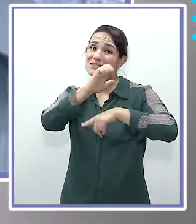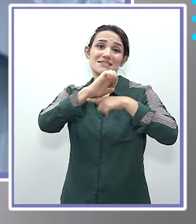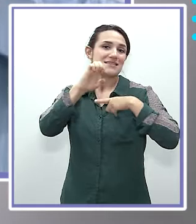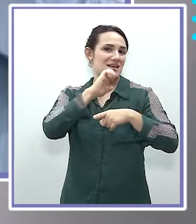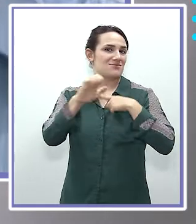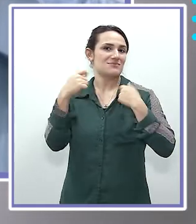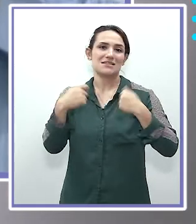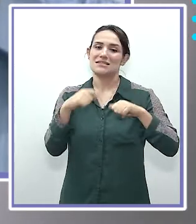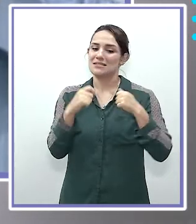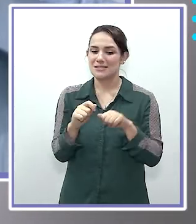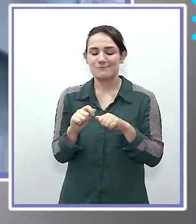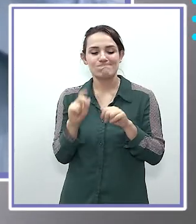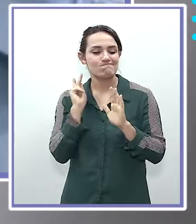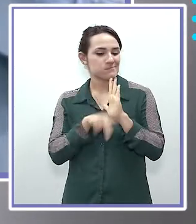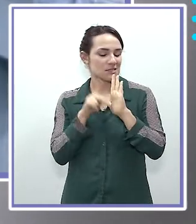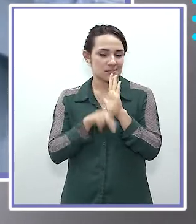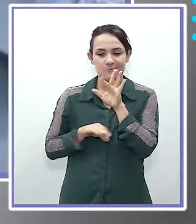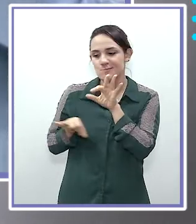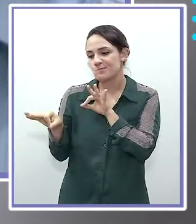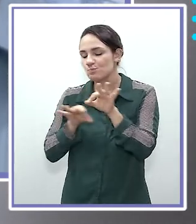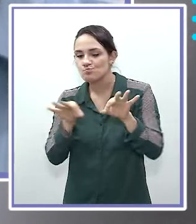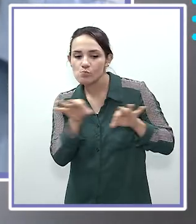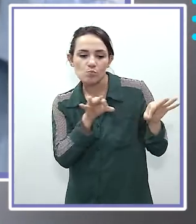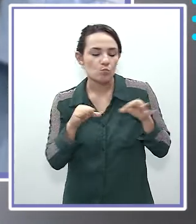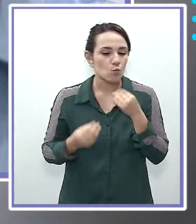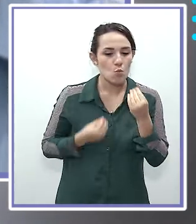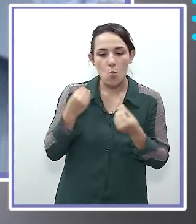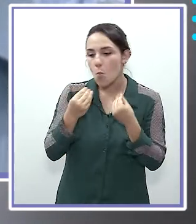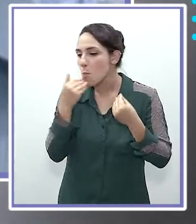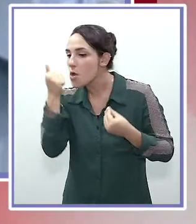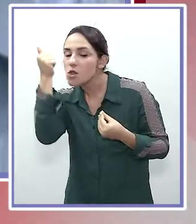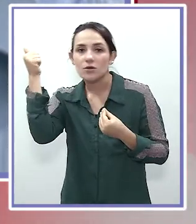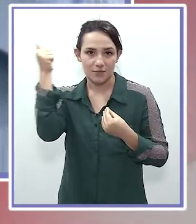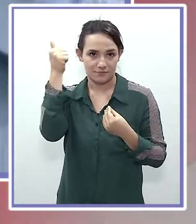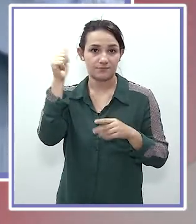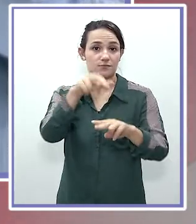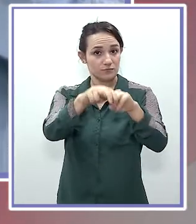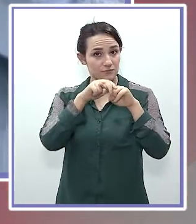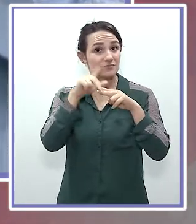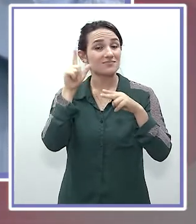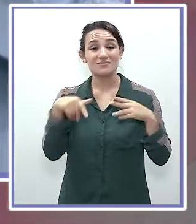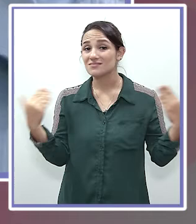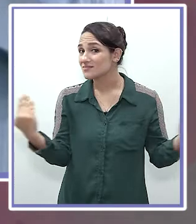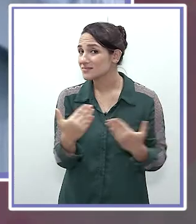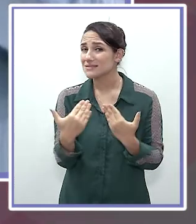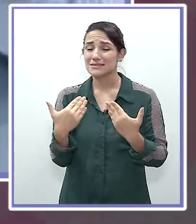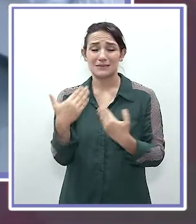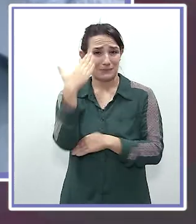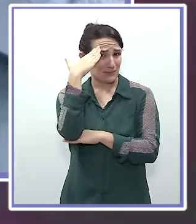esse fornecimento e essa capacidade de planejamento do sistema elétrico. Então, é